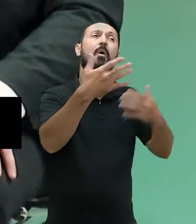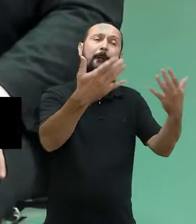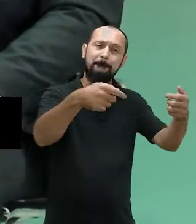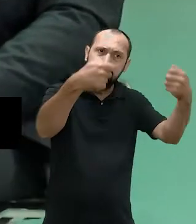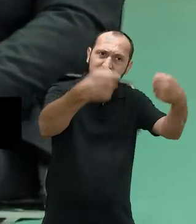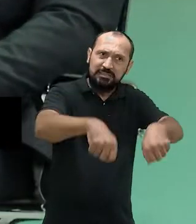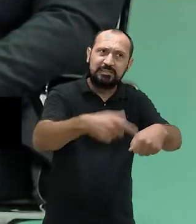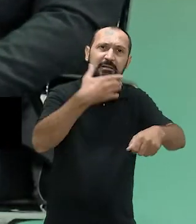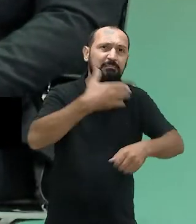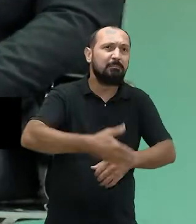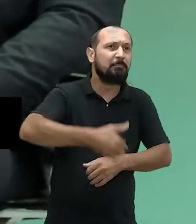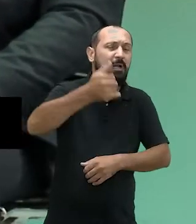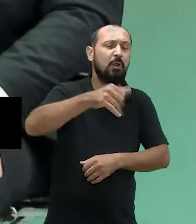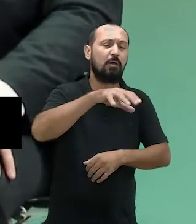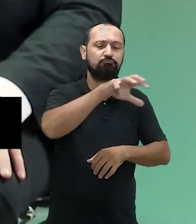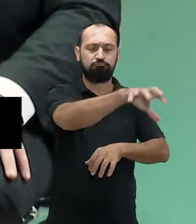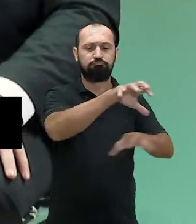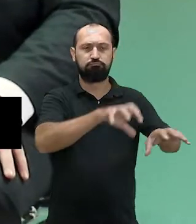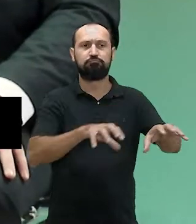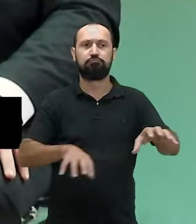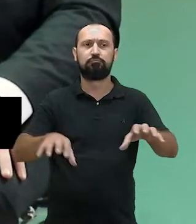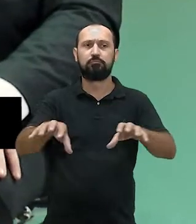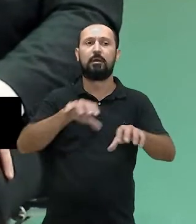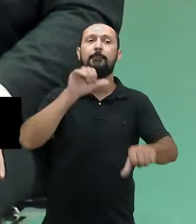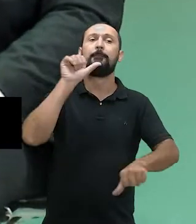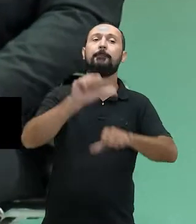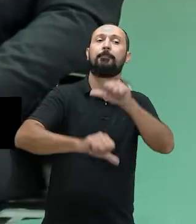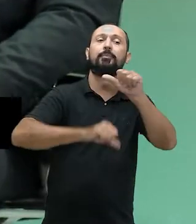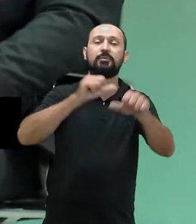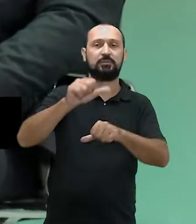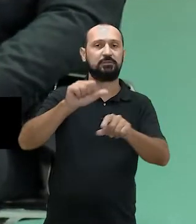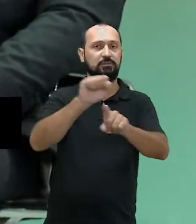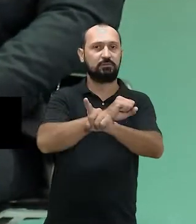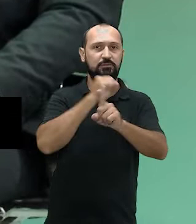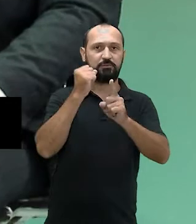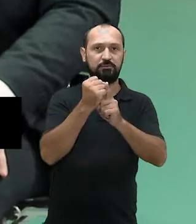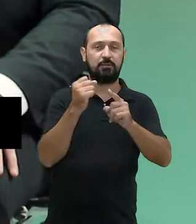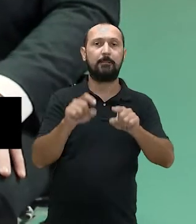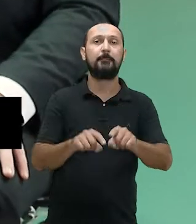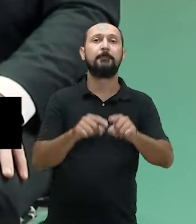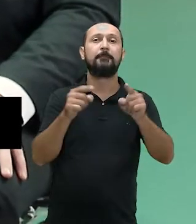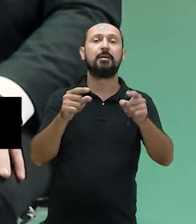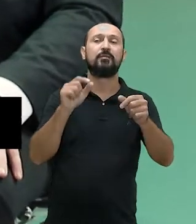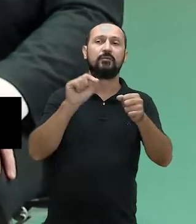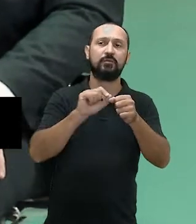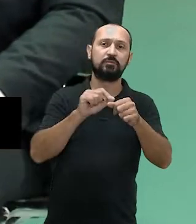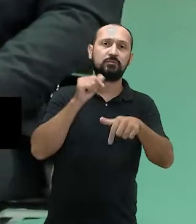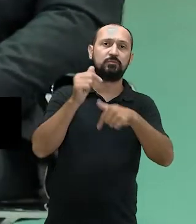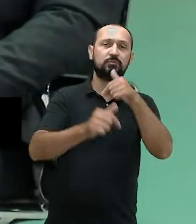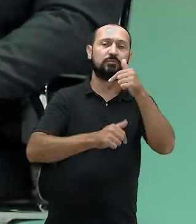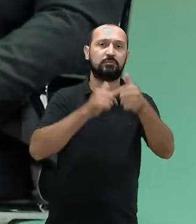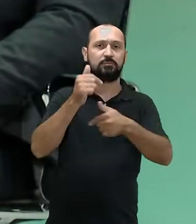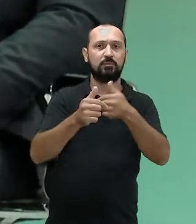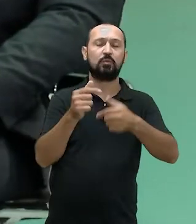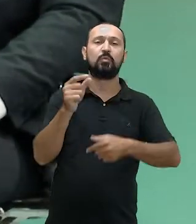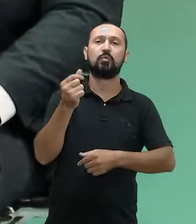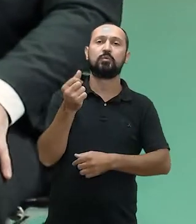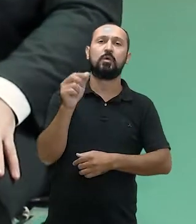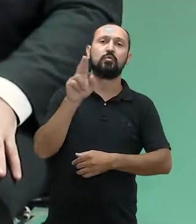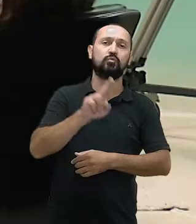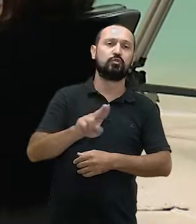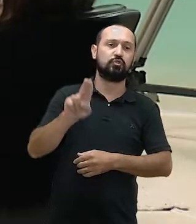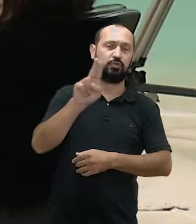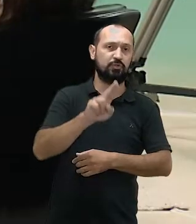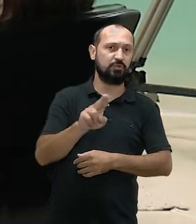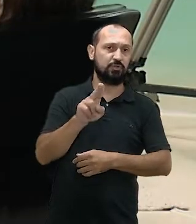deputado, sobre melhorias, sobre mudanças na sociedade, mas também a execução de todo o gasto